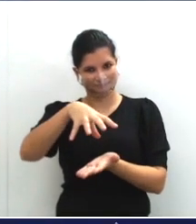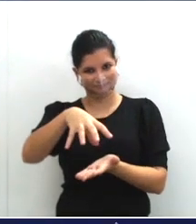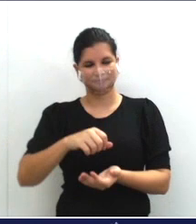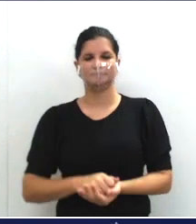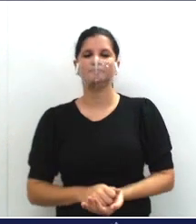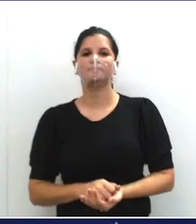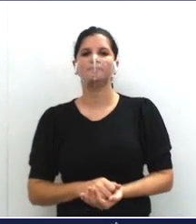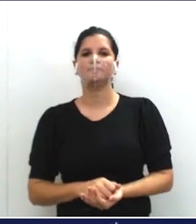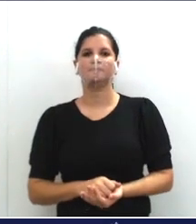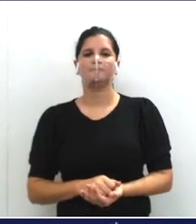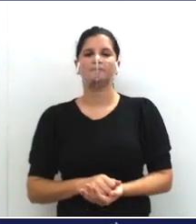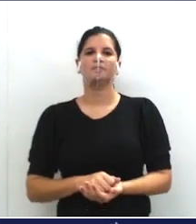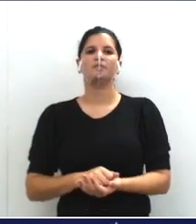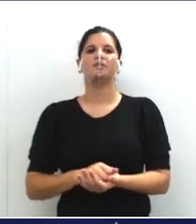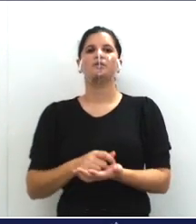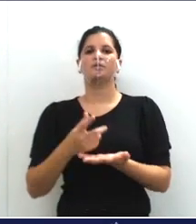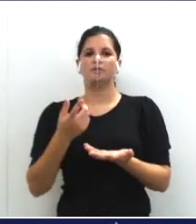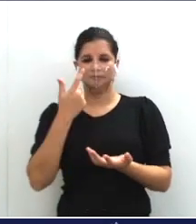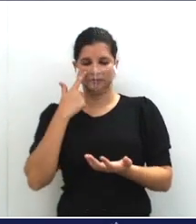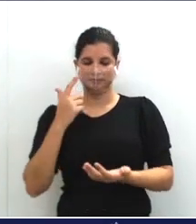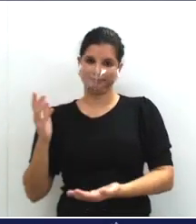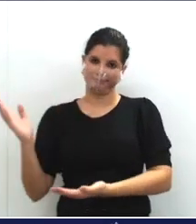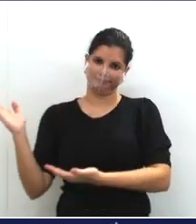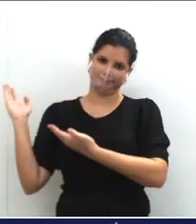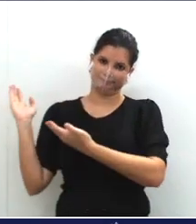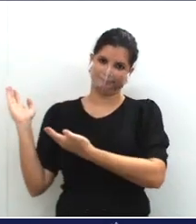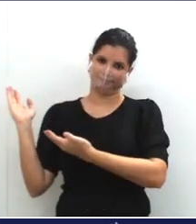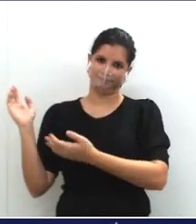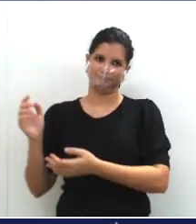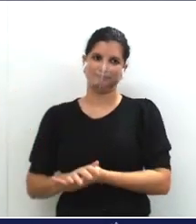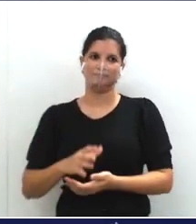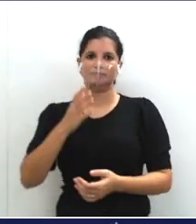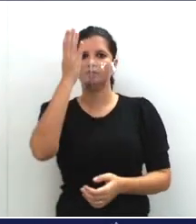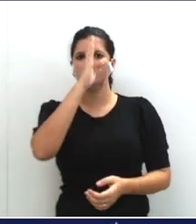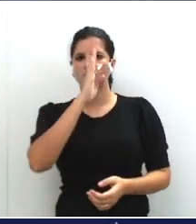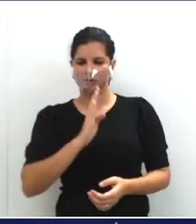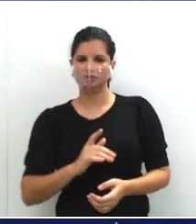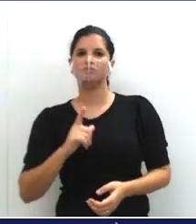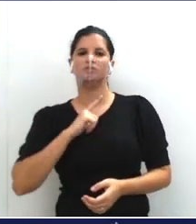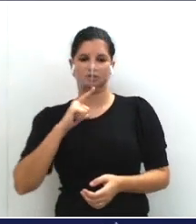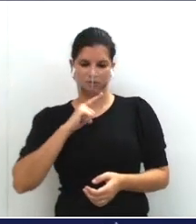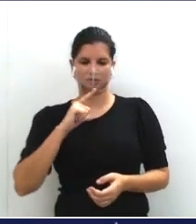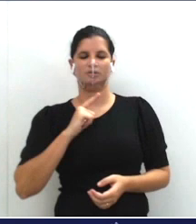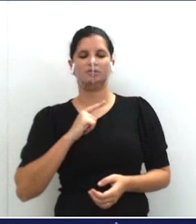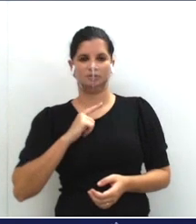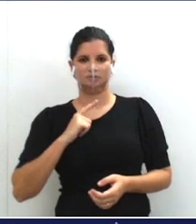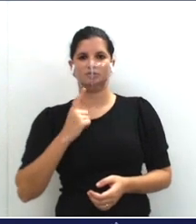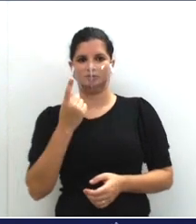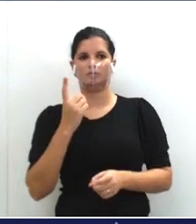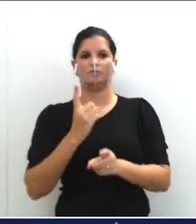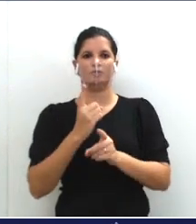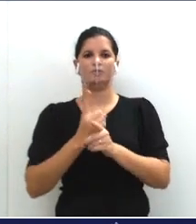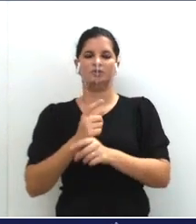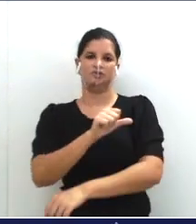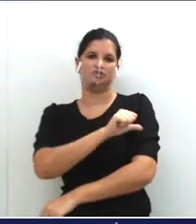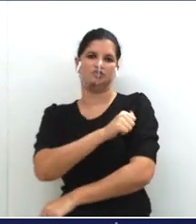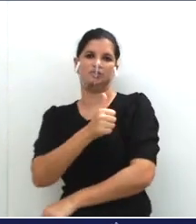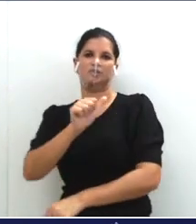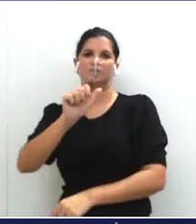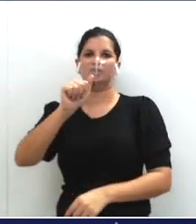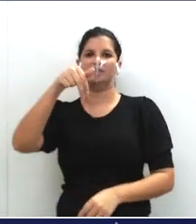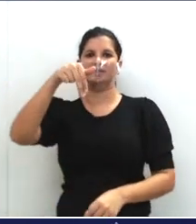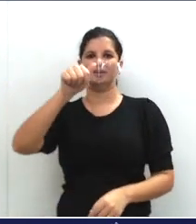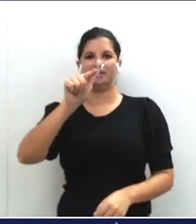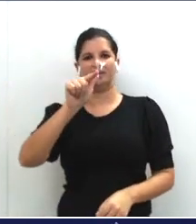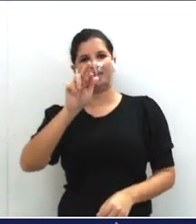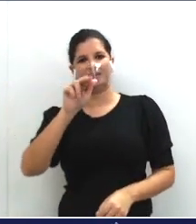nuclear. Observa aí a usina nuclear na telinha. Aqui no Brasil a gente tem uma usina nuclear em Angra dos Reis,